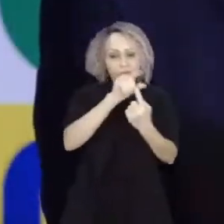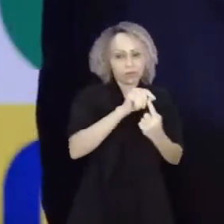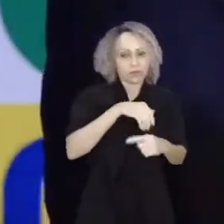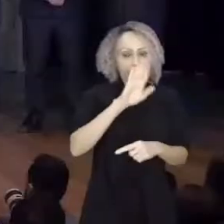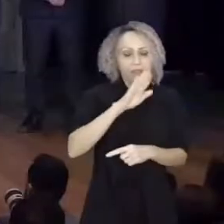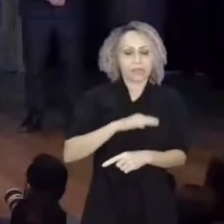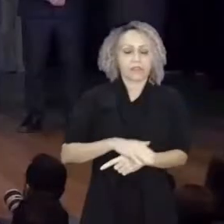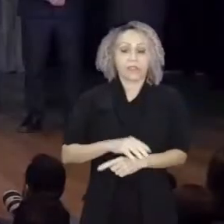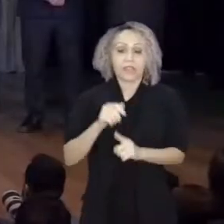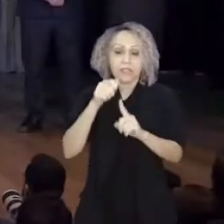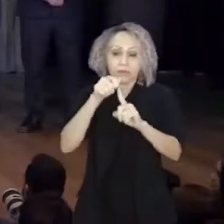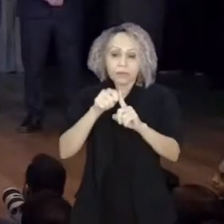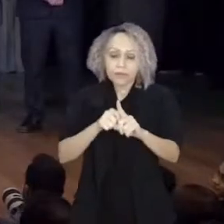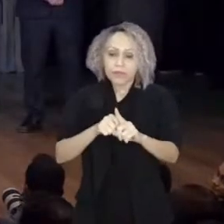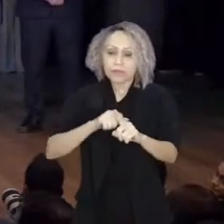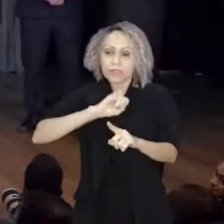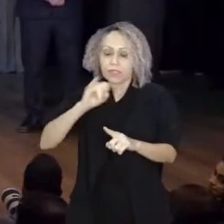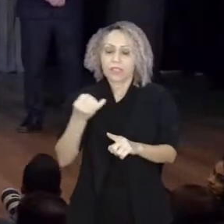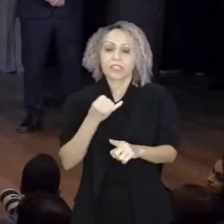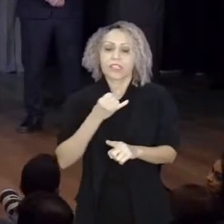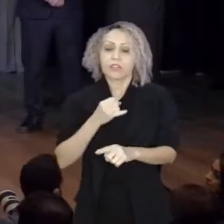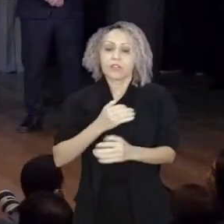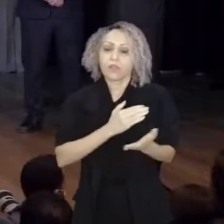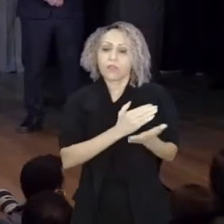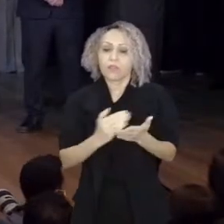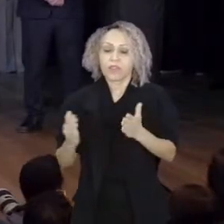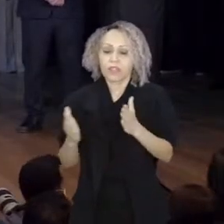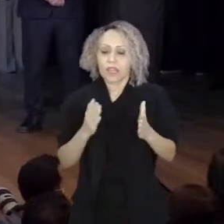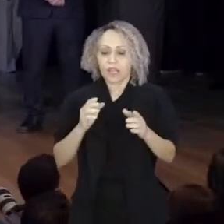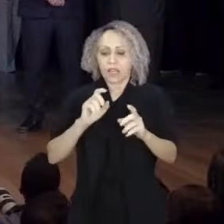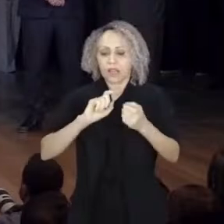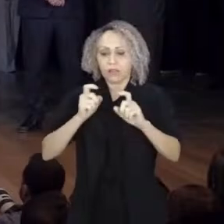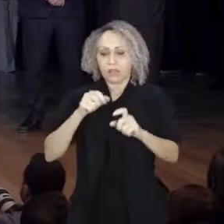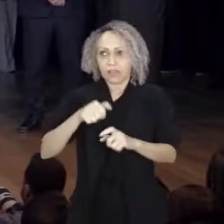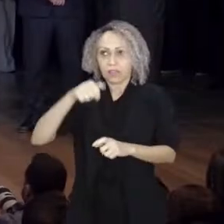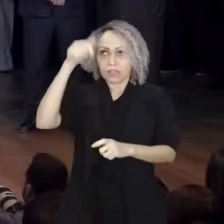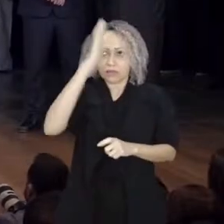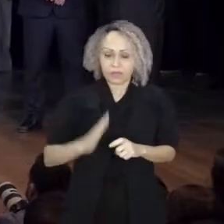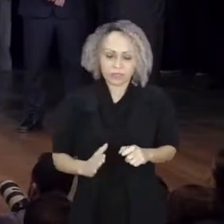Bom dia, presidente. Aqui, Wesley Gauss. Só um minuto.